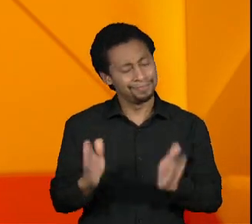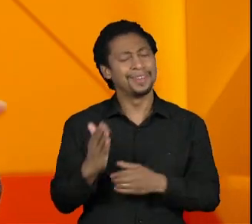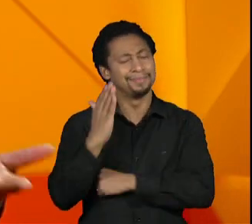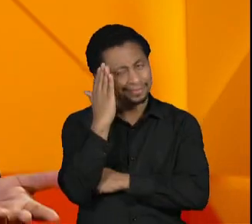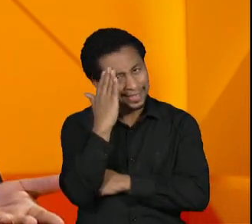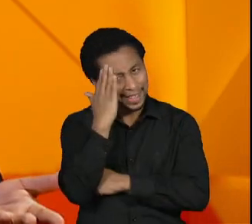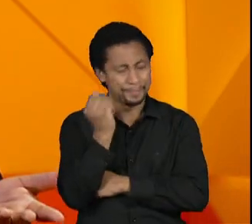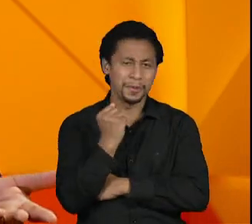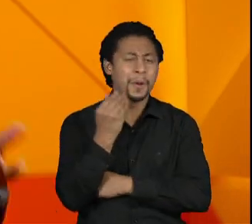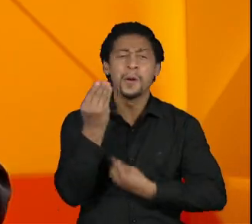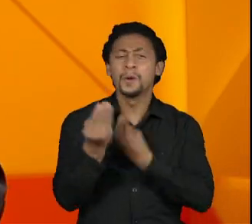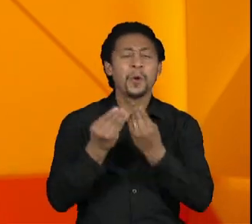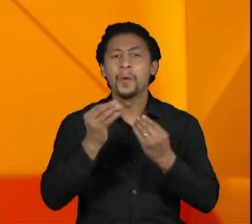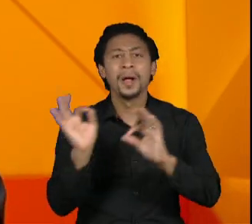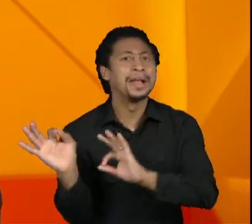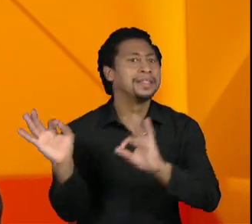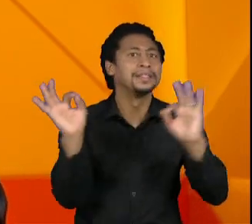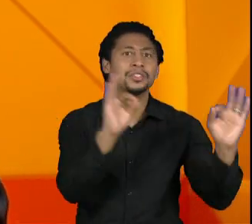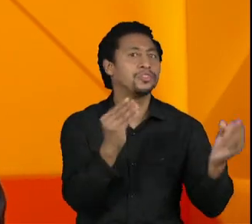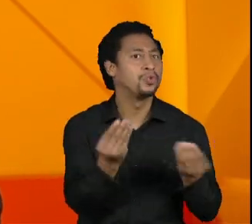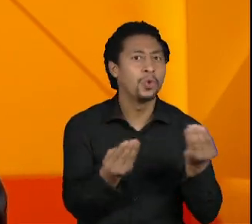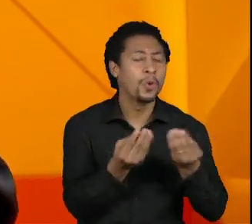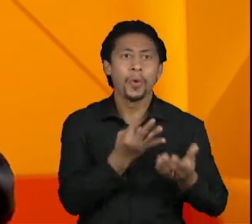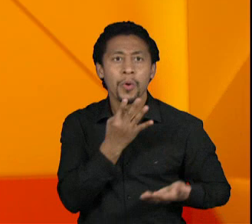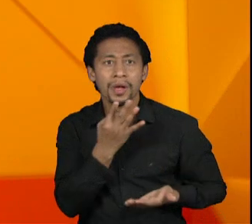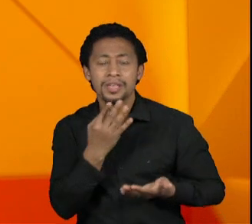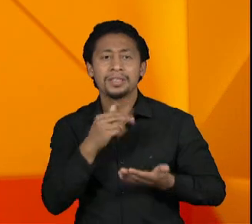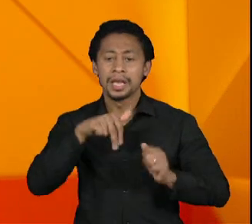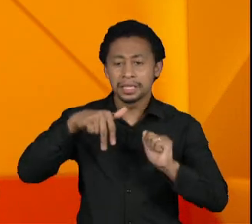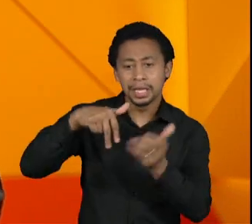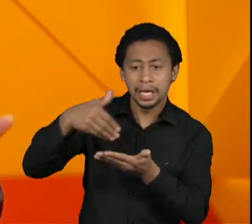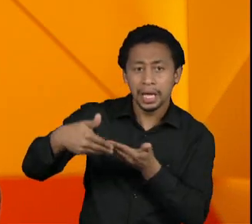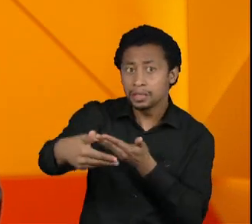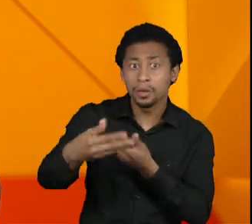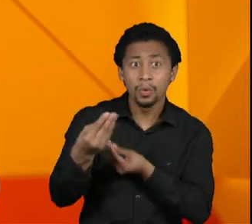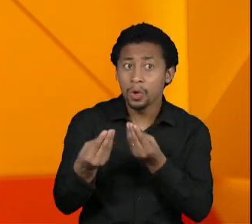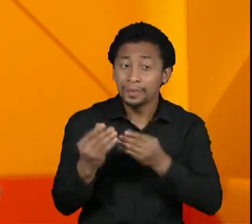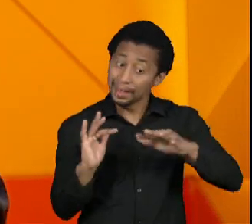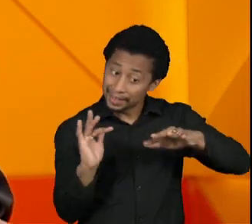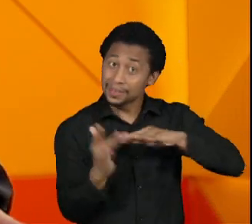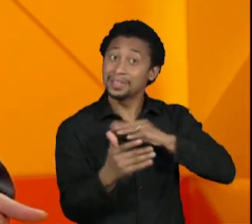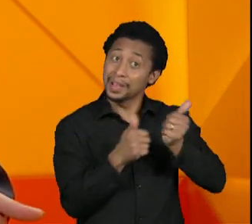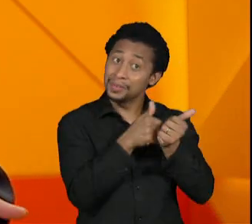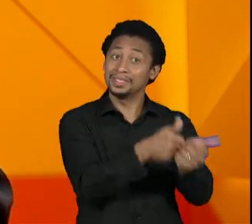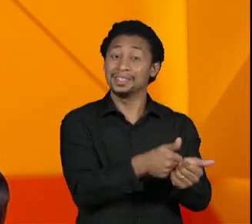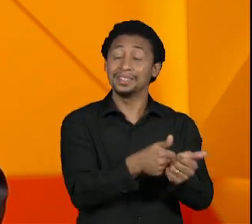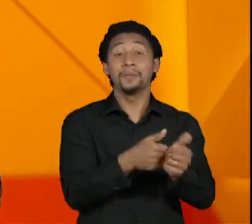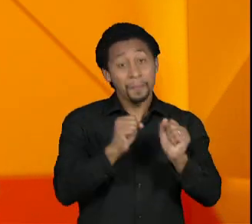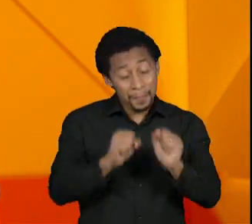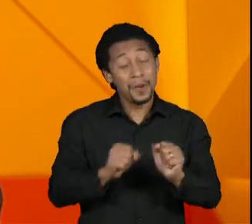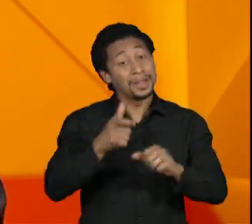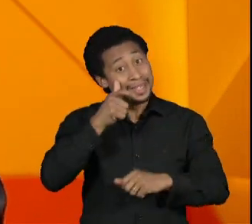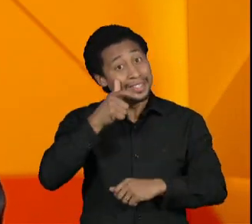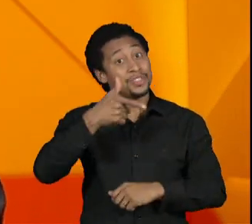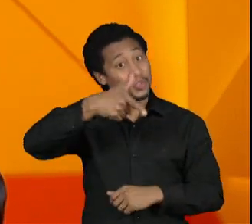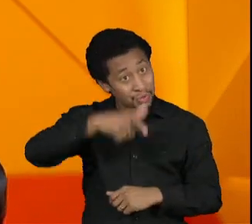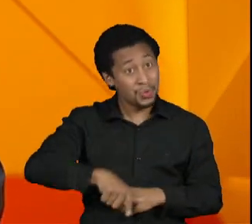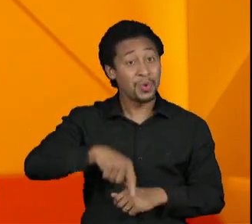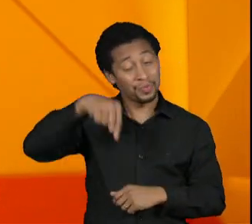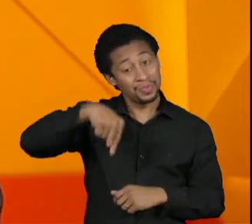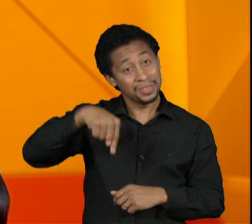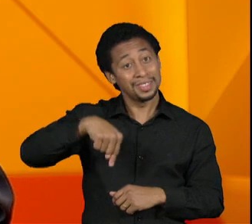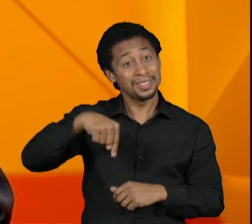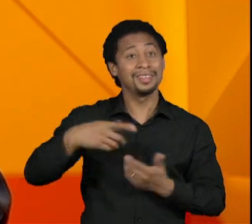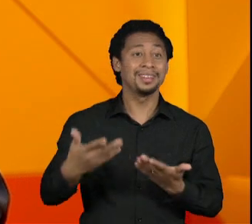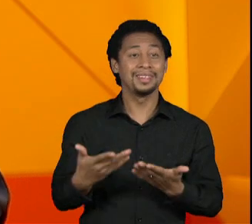para acompanhar a gente é só seguir as nossas redes sociais. Aí você pode rever os programas, inclusive esse aqui que ficou muito bonito.